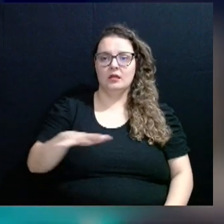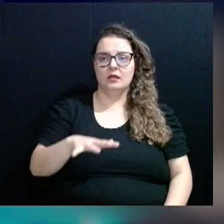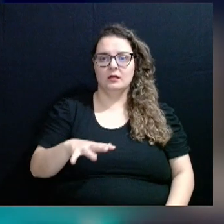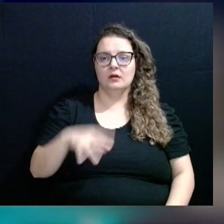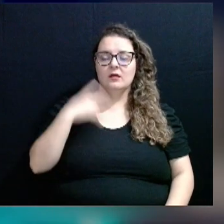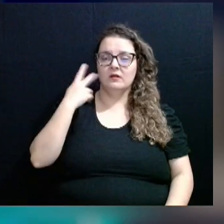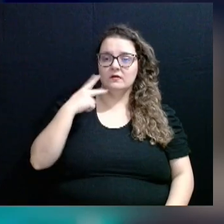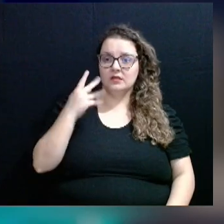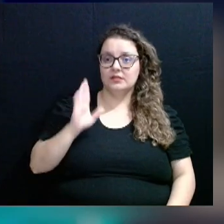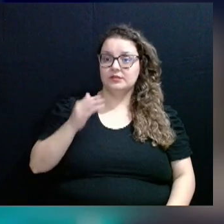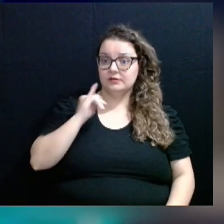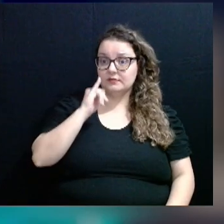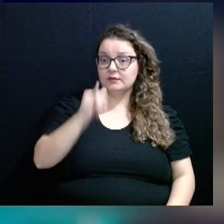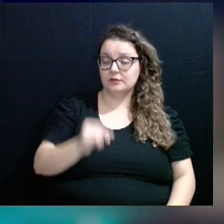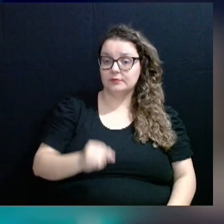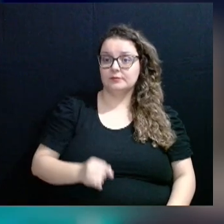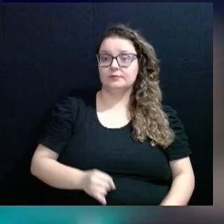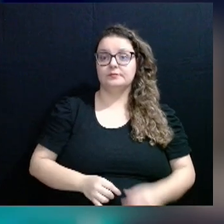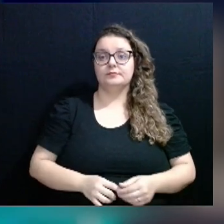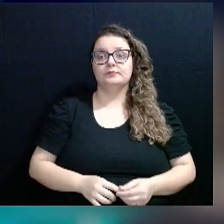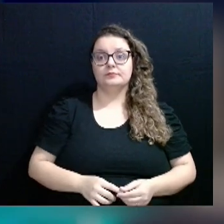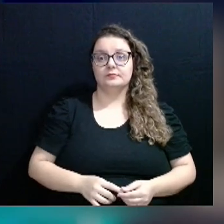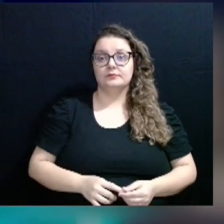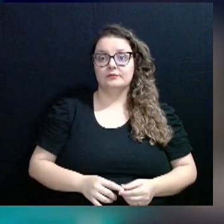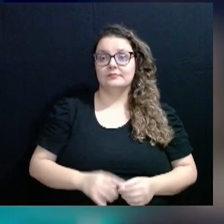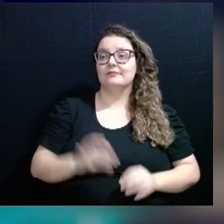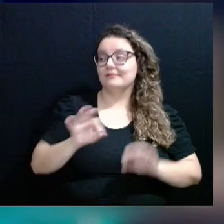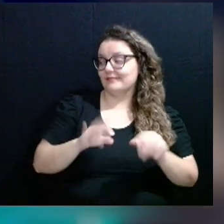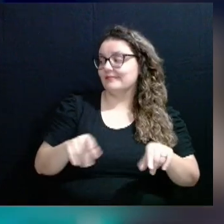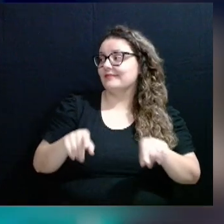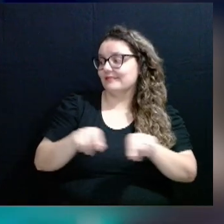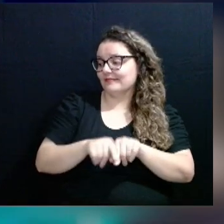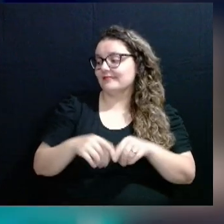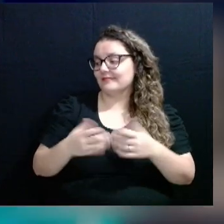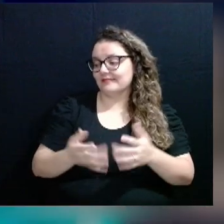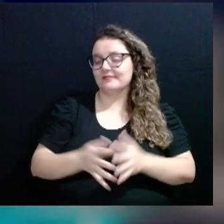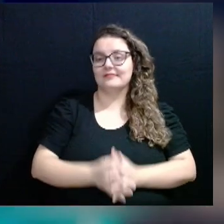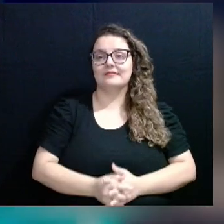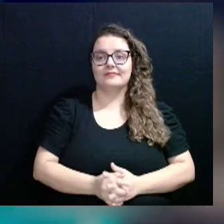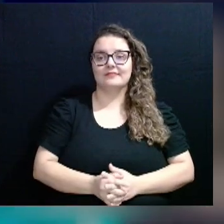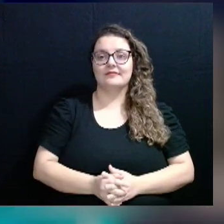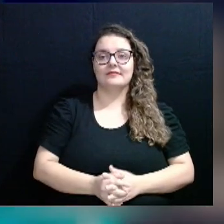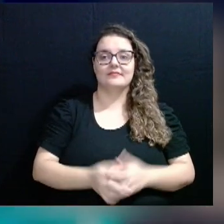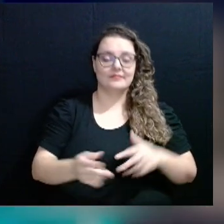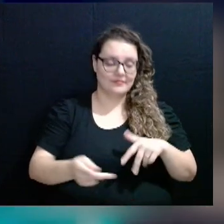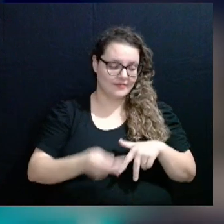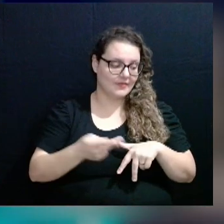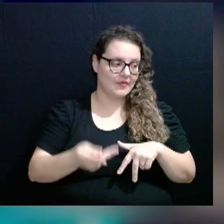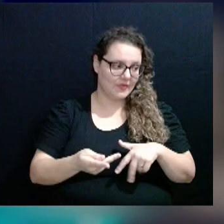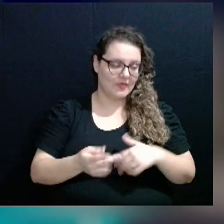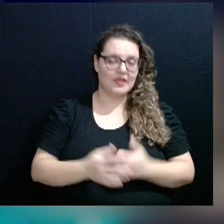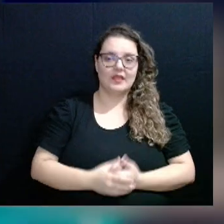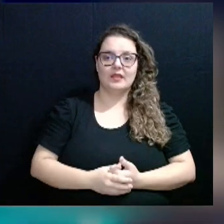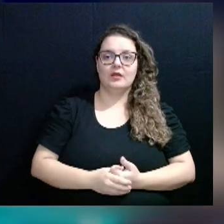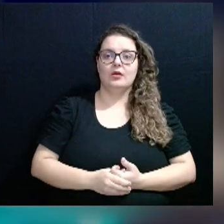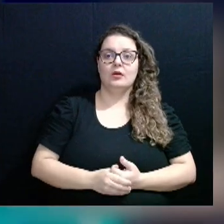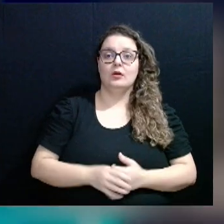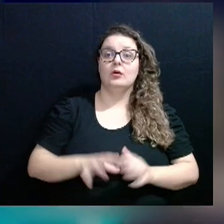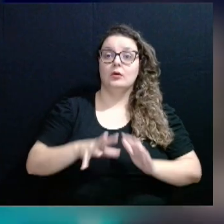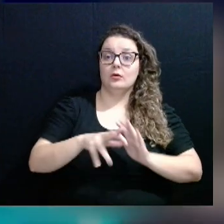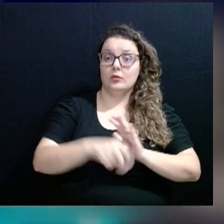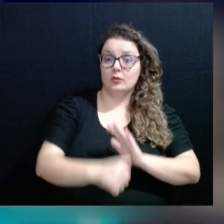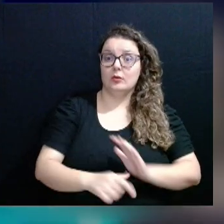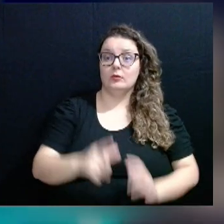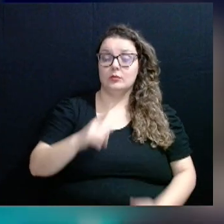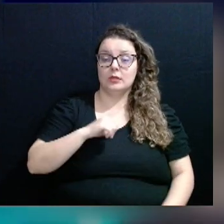citou, mas eu tinha preparado aqui também a explanação, né, o roubo que teve na última